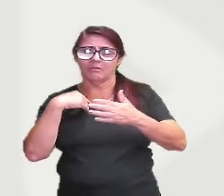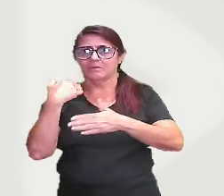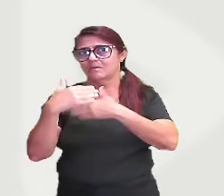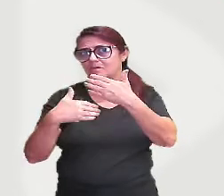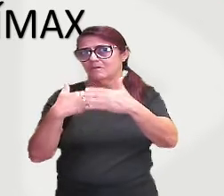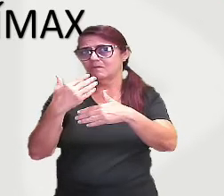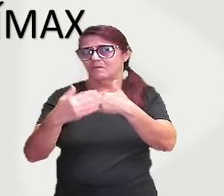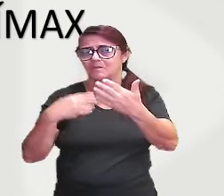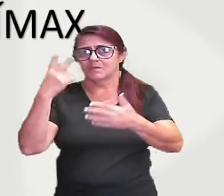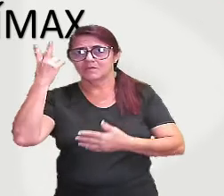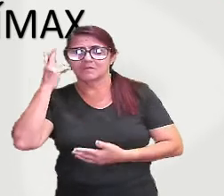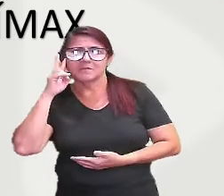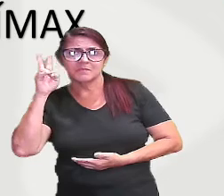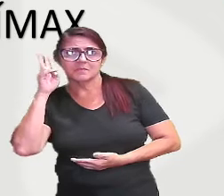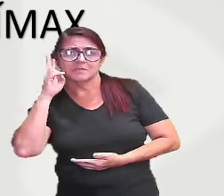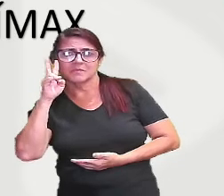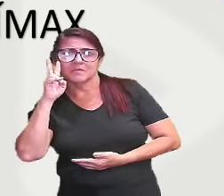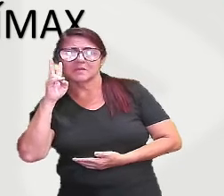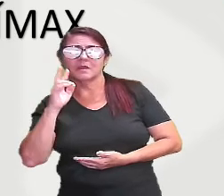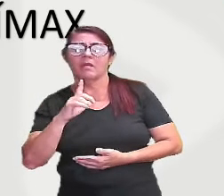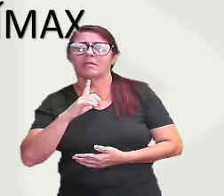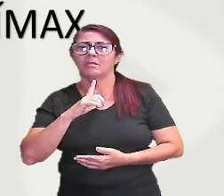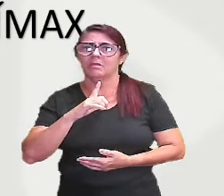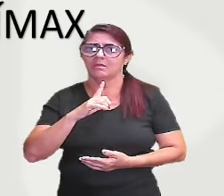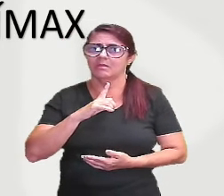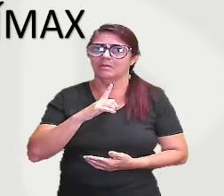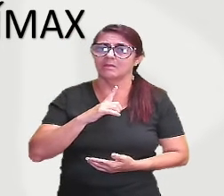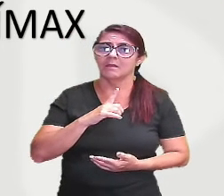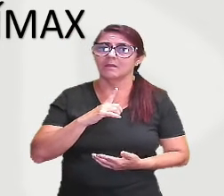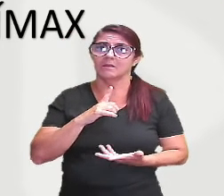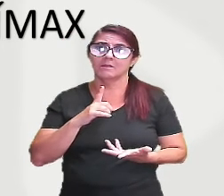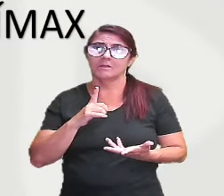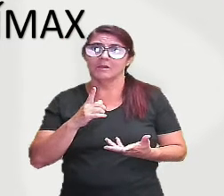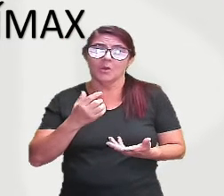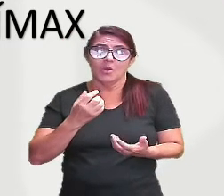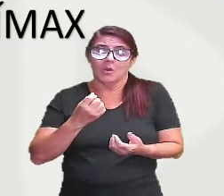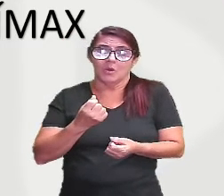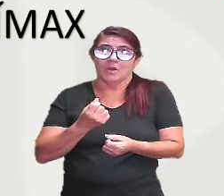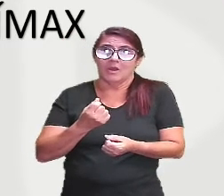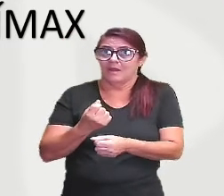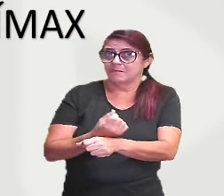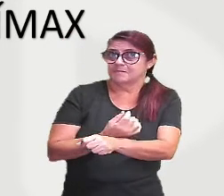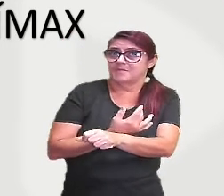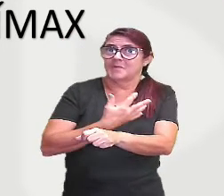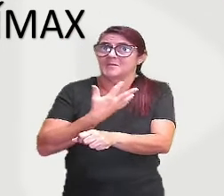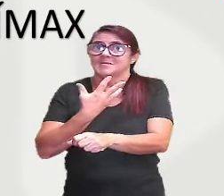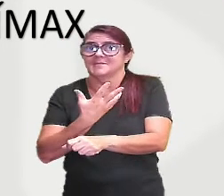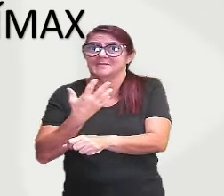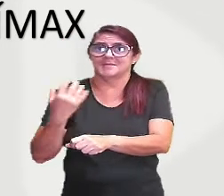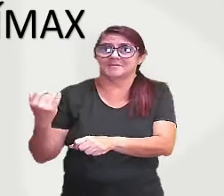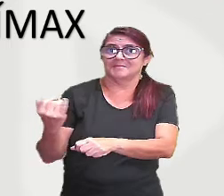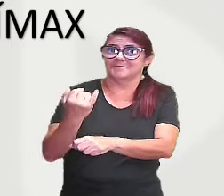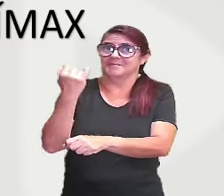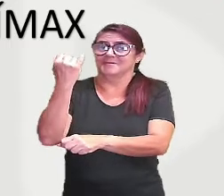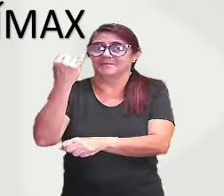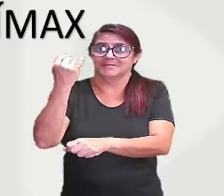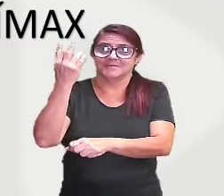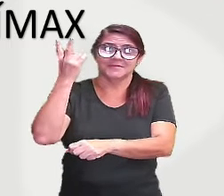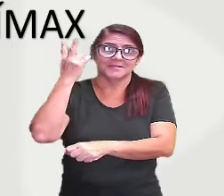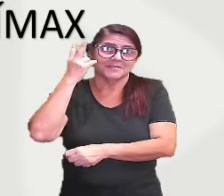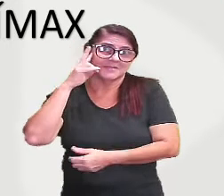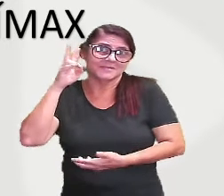desenvolvimento. Temos aqui o clímax, é onde tem o ponto importante, né?